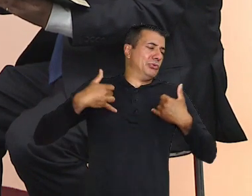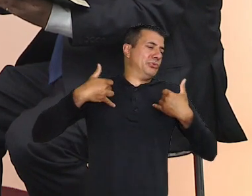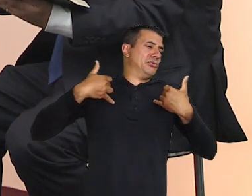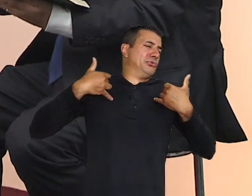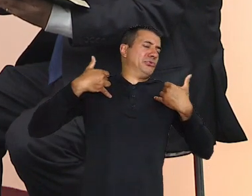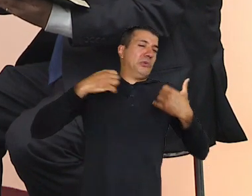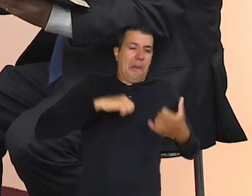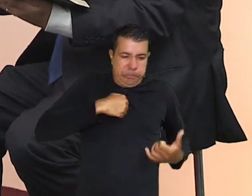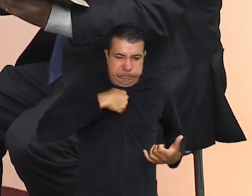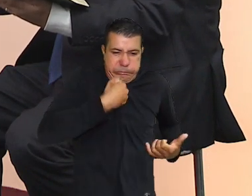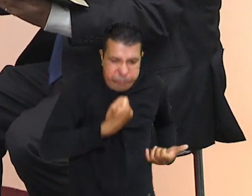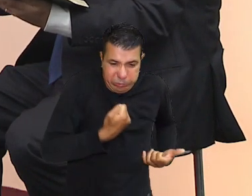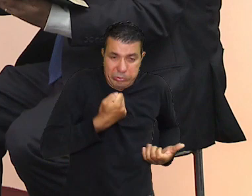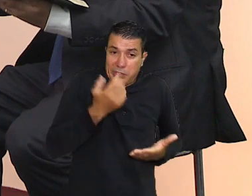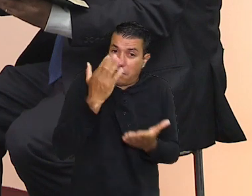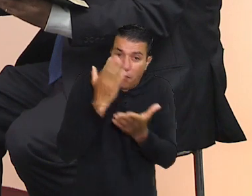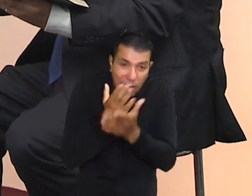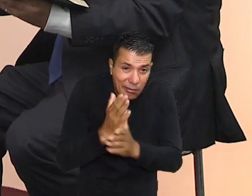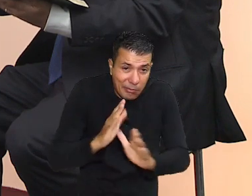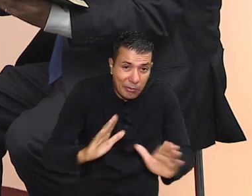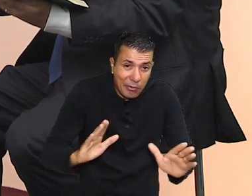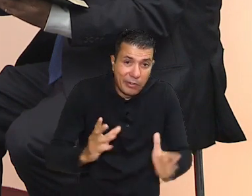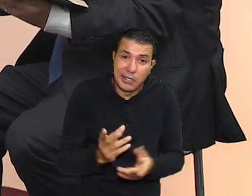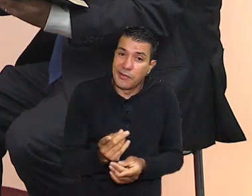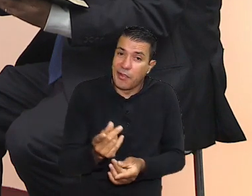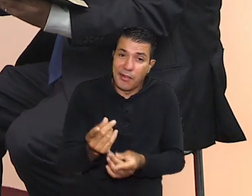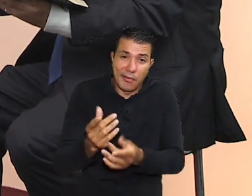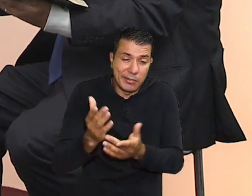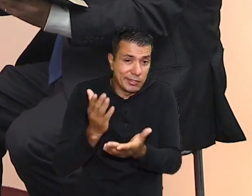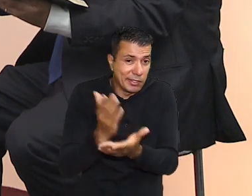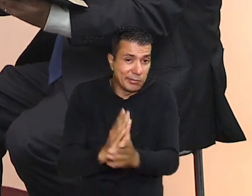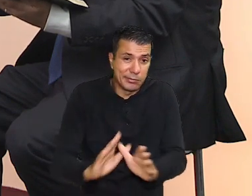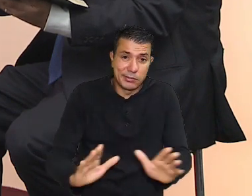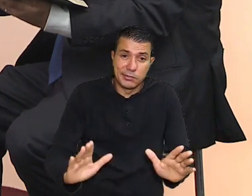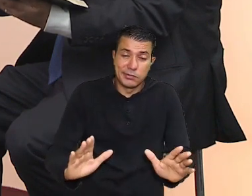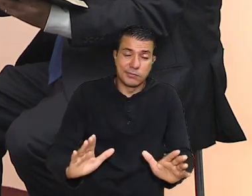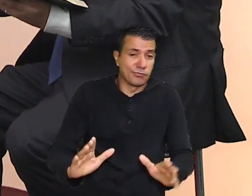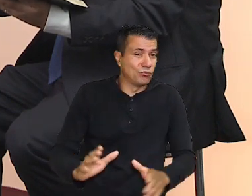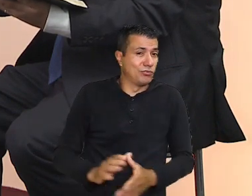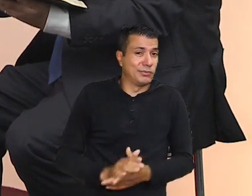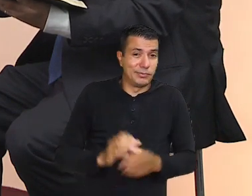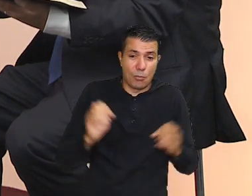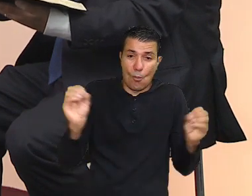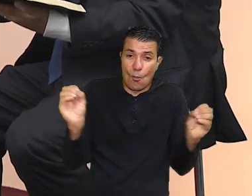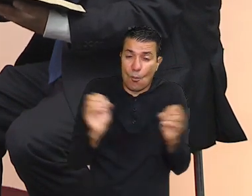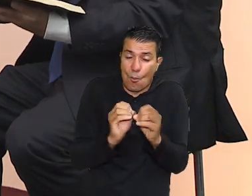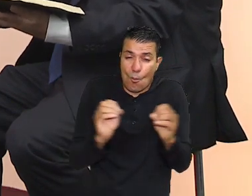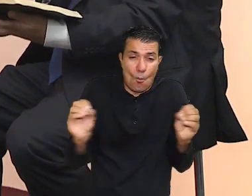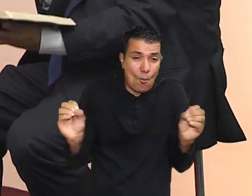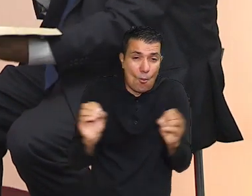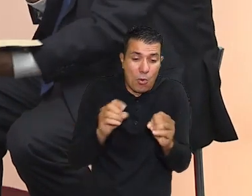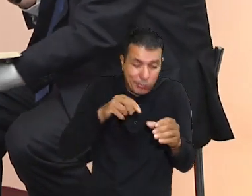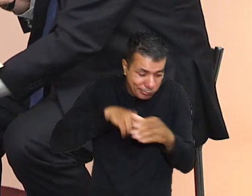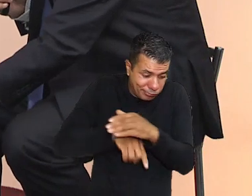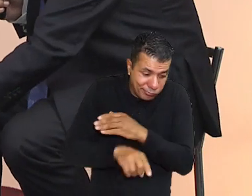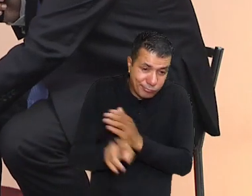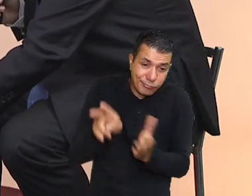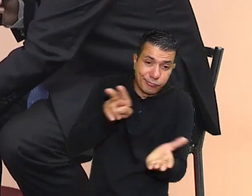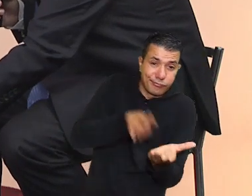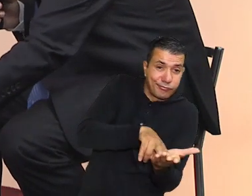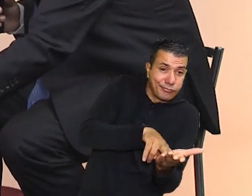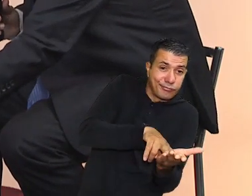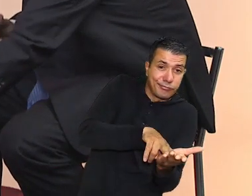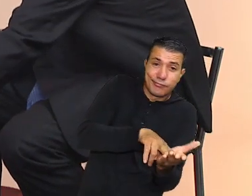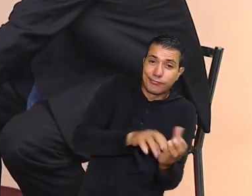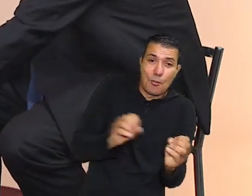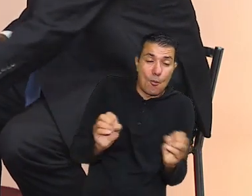já pereceram. Para sempre não têm eles parte em coisa alguma do que se faz debaixo do sol. Ok,